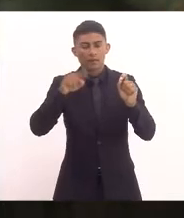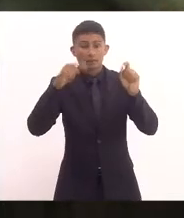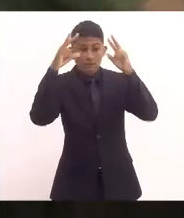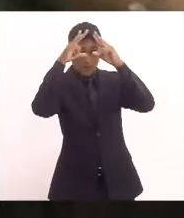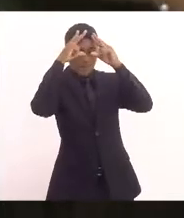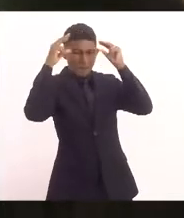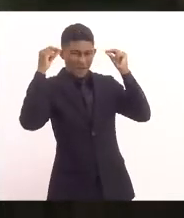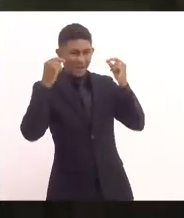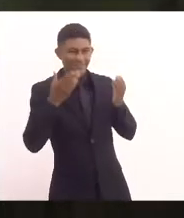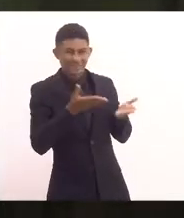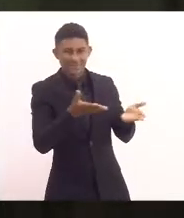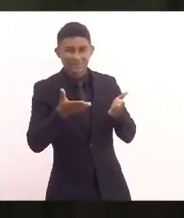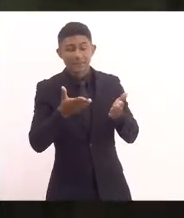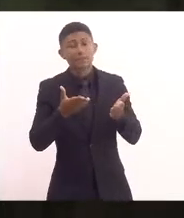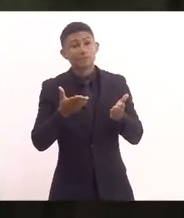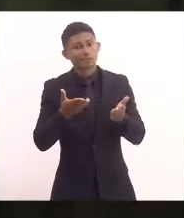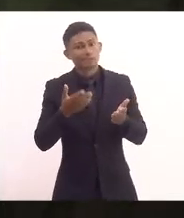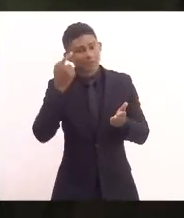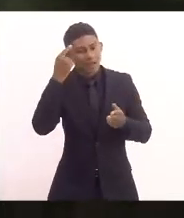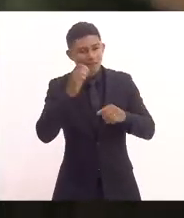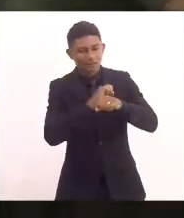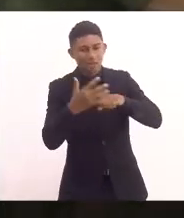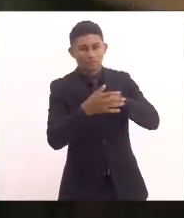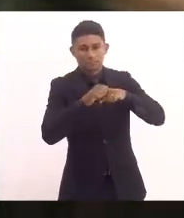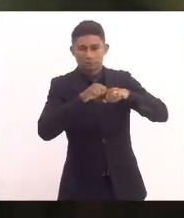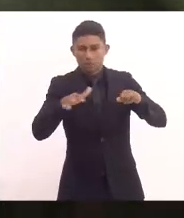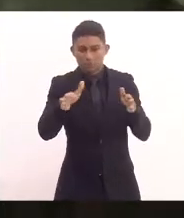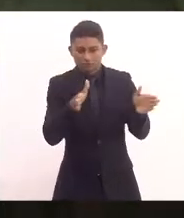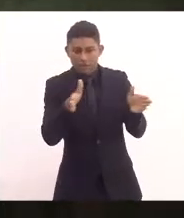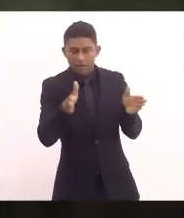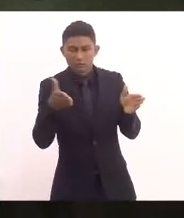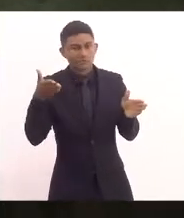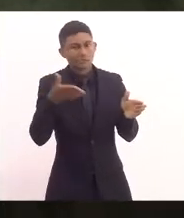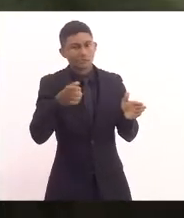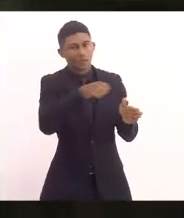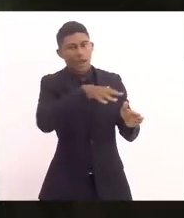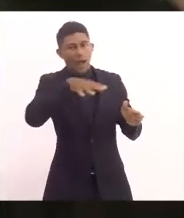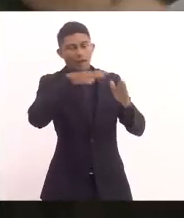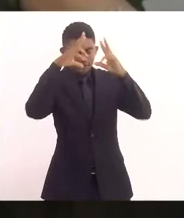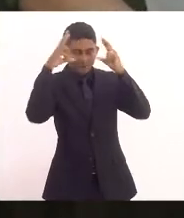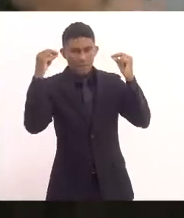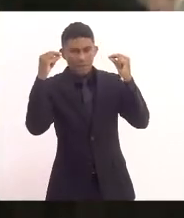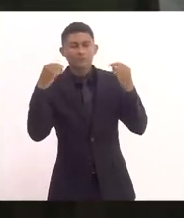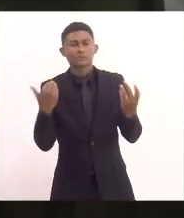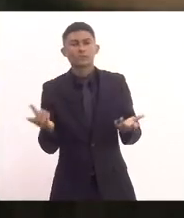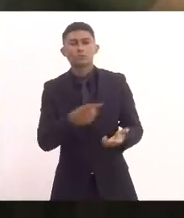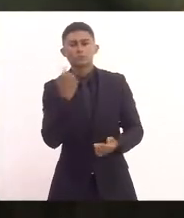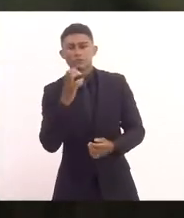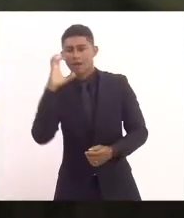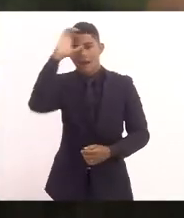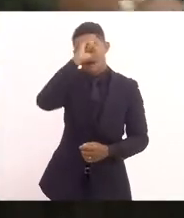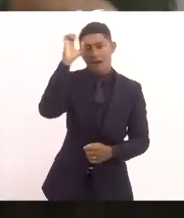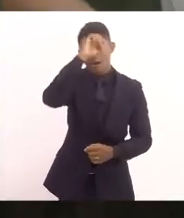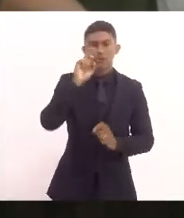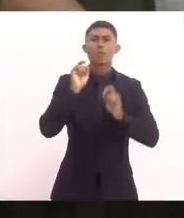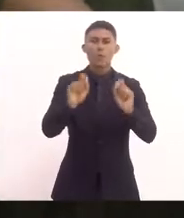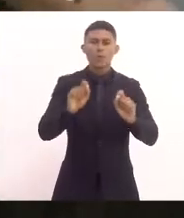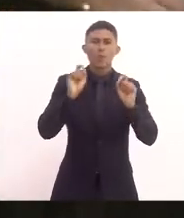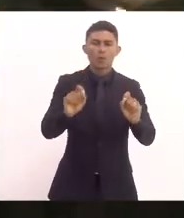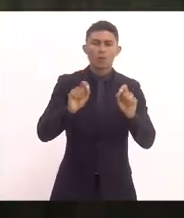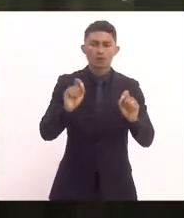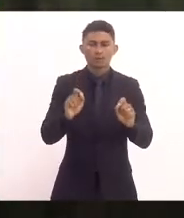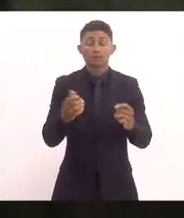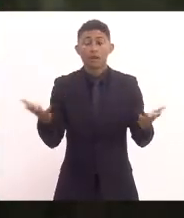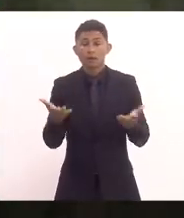no contexto da pandemia pela Covid-19. Que lições aprendemos?